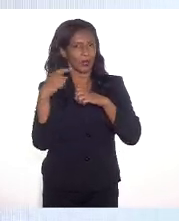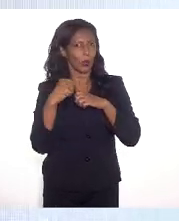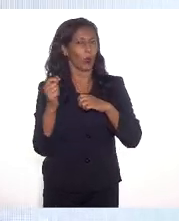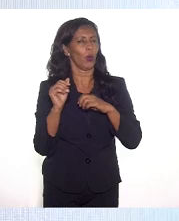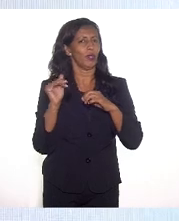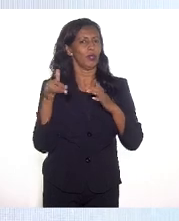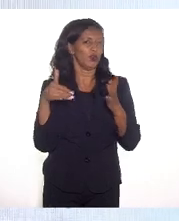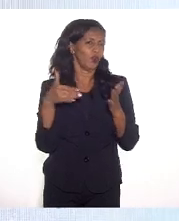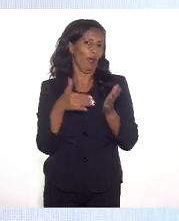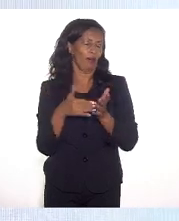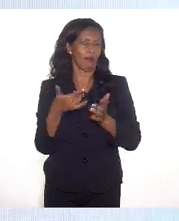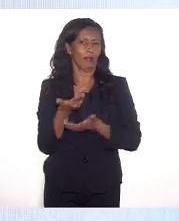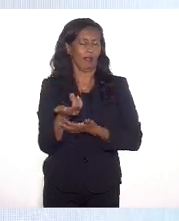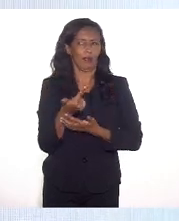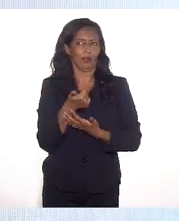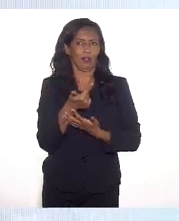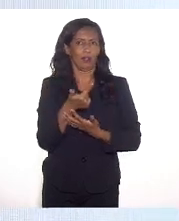200